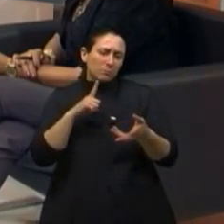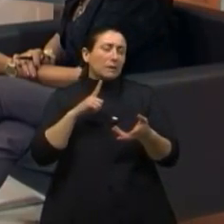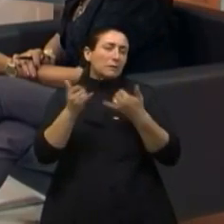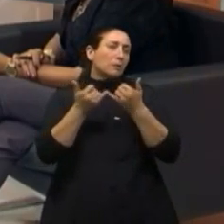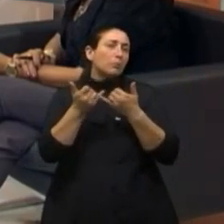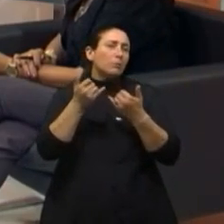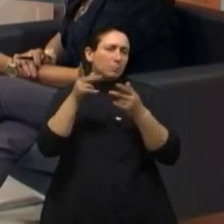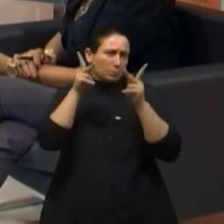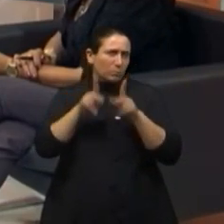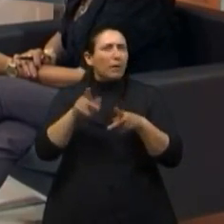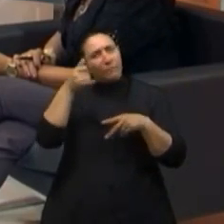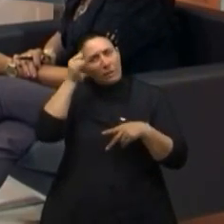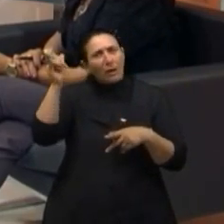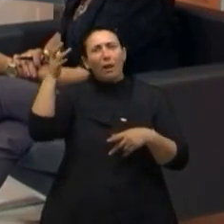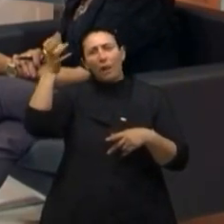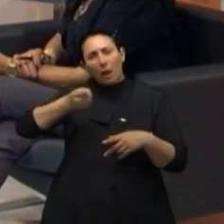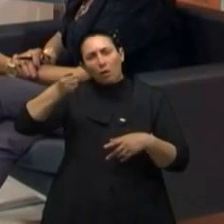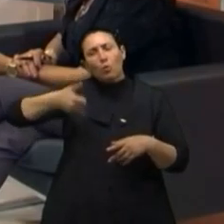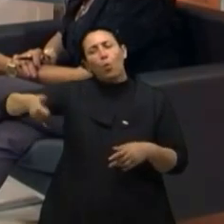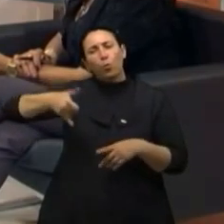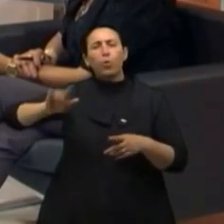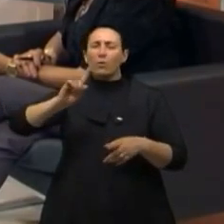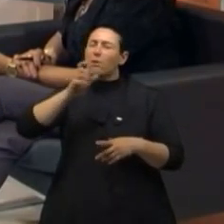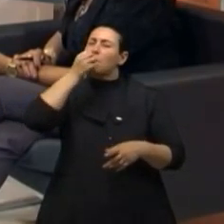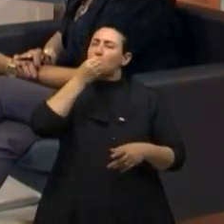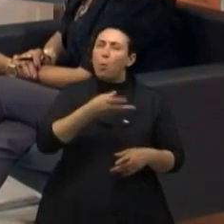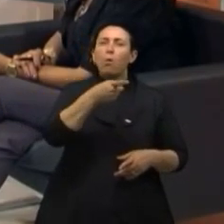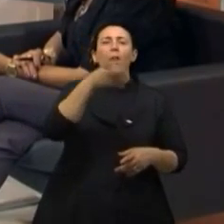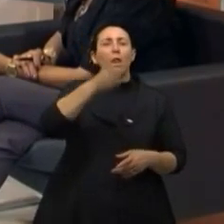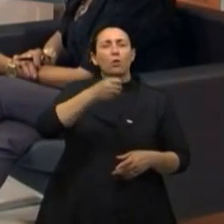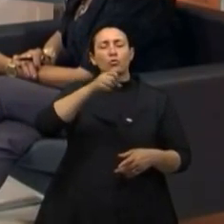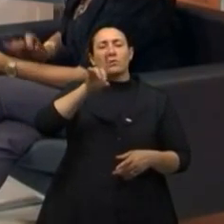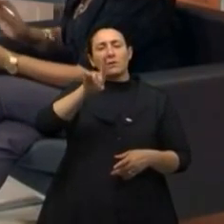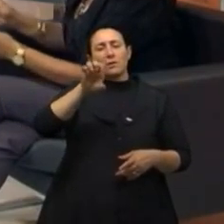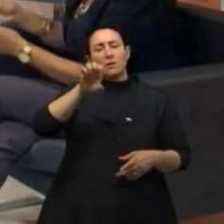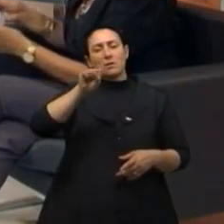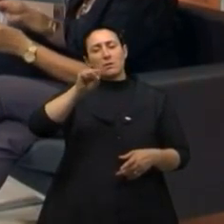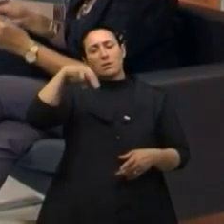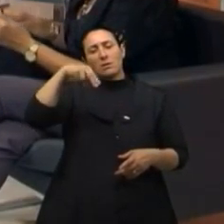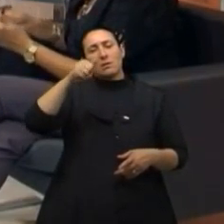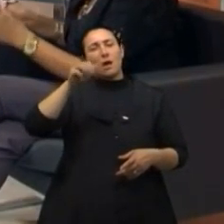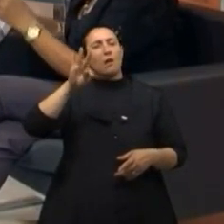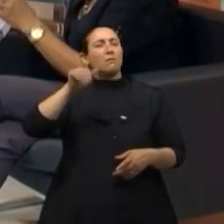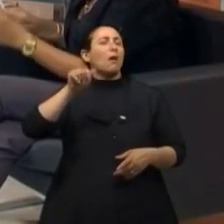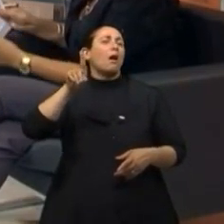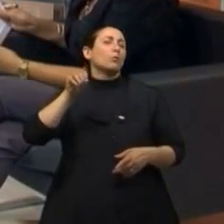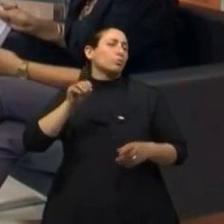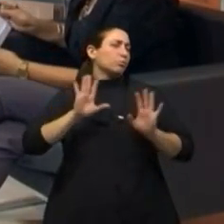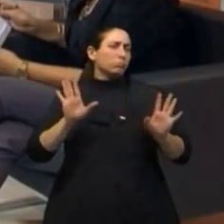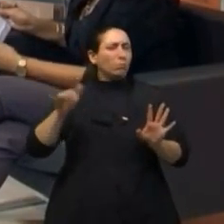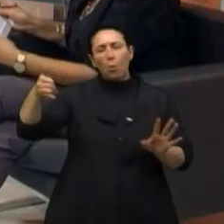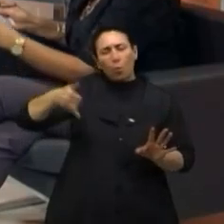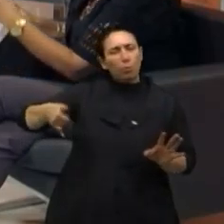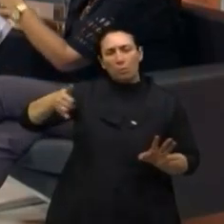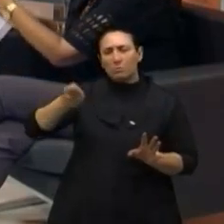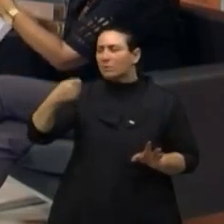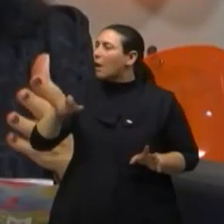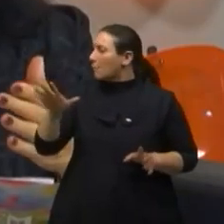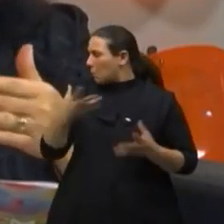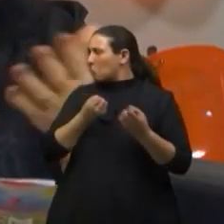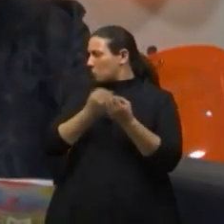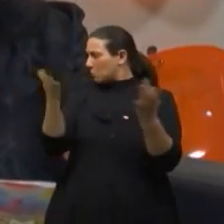gordura o ideal leite desnatado não é gordura é gordura Eu preciso de uma quantidade pessoas dessa